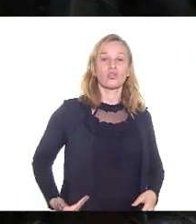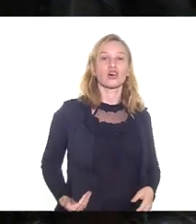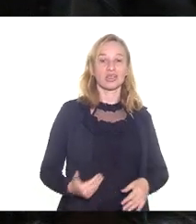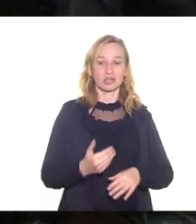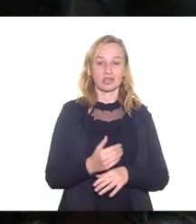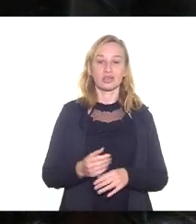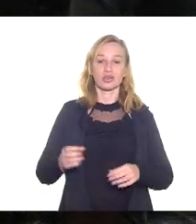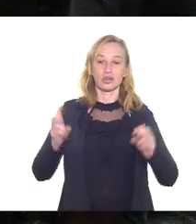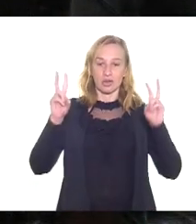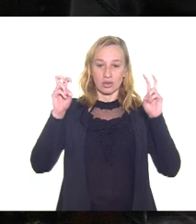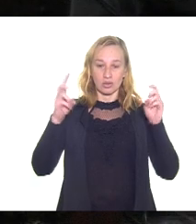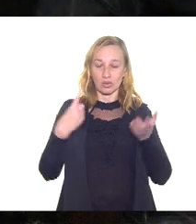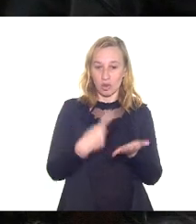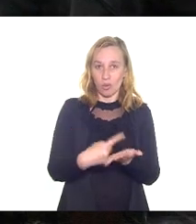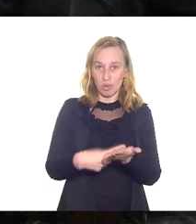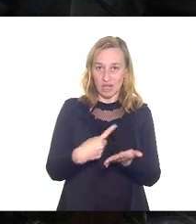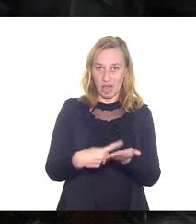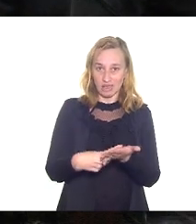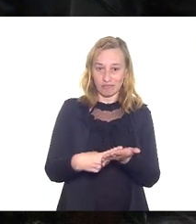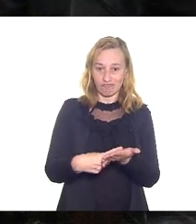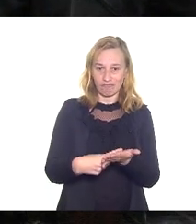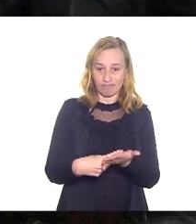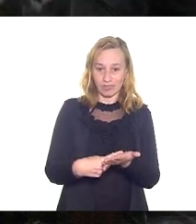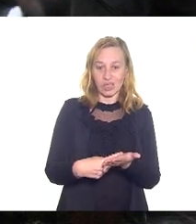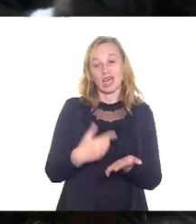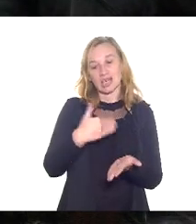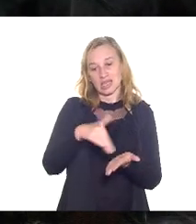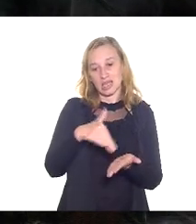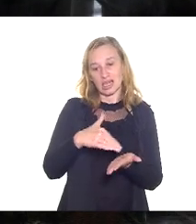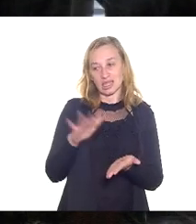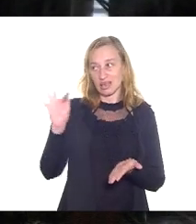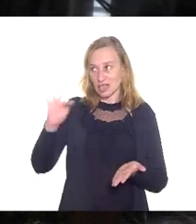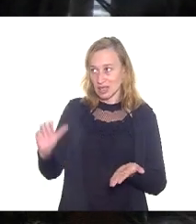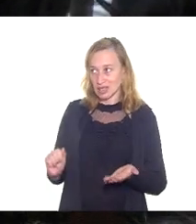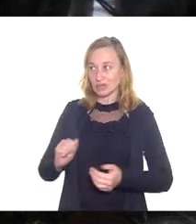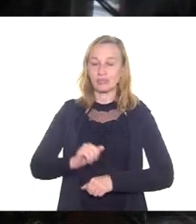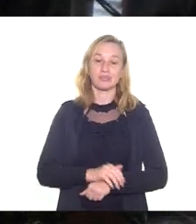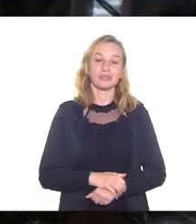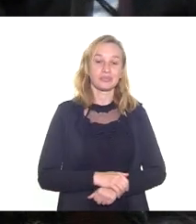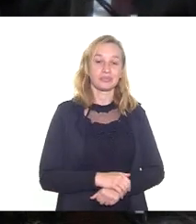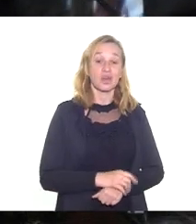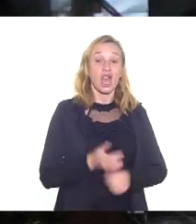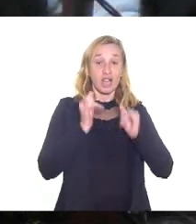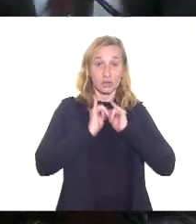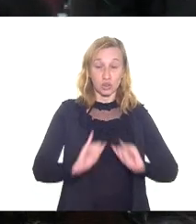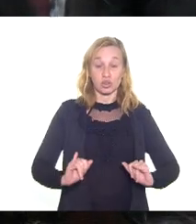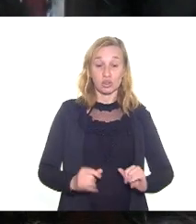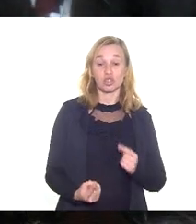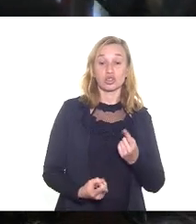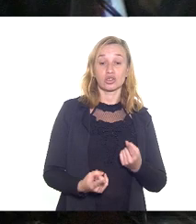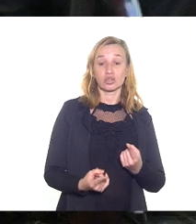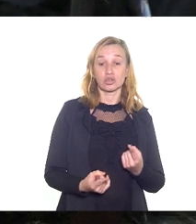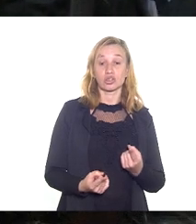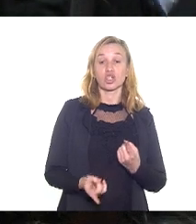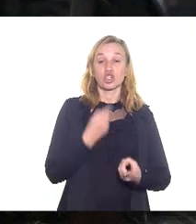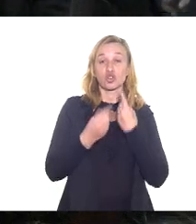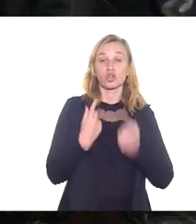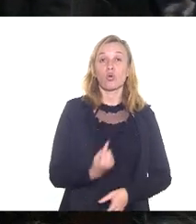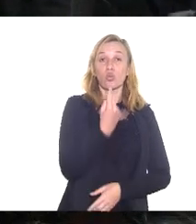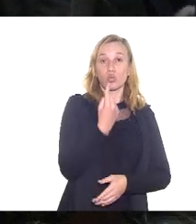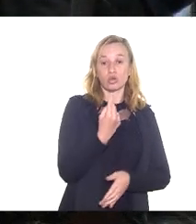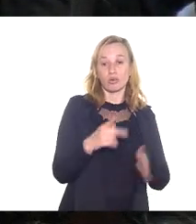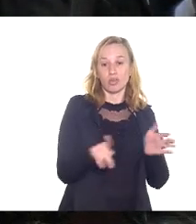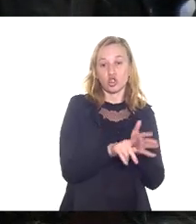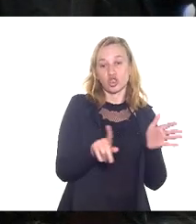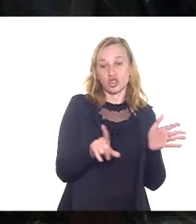a matéria está combinada com o secretário de Fazenda. Anuncio em regime de urgência em